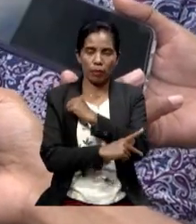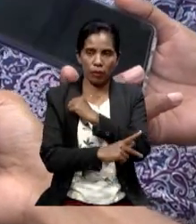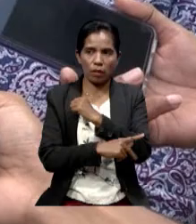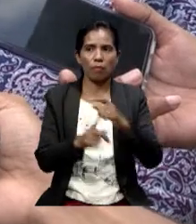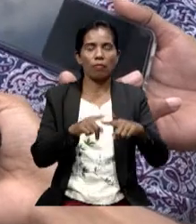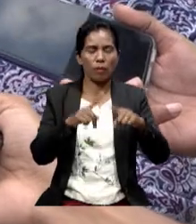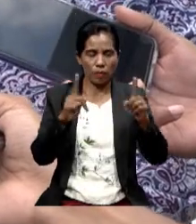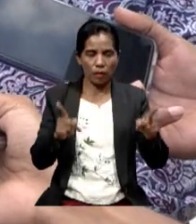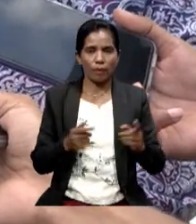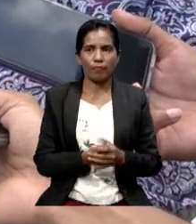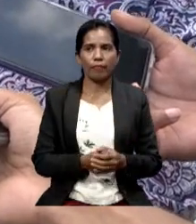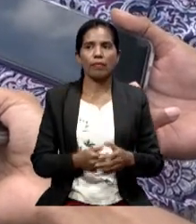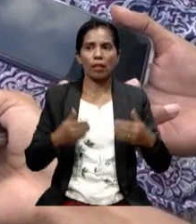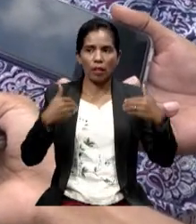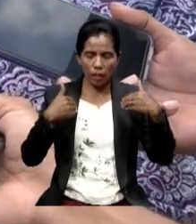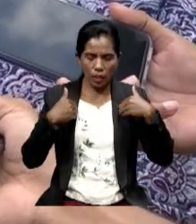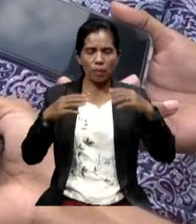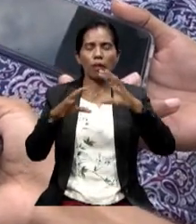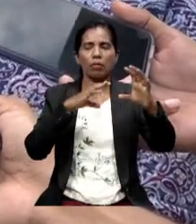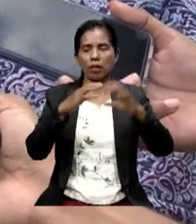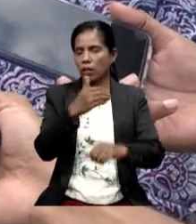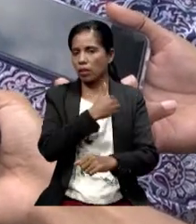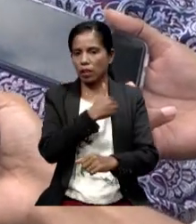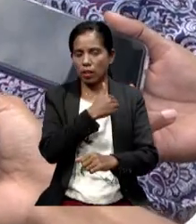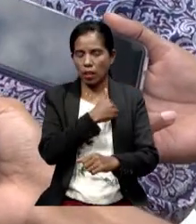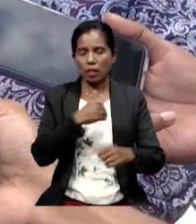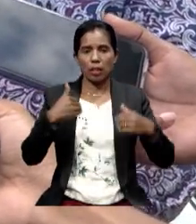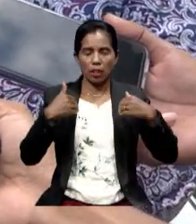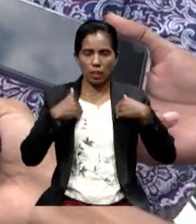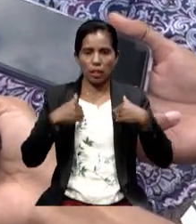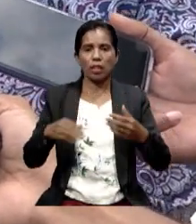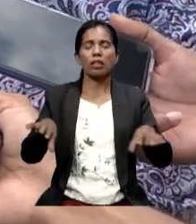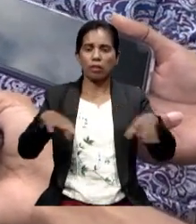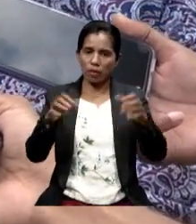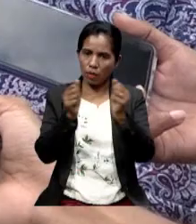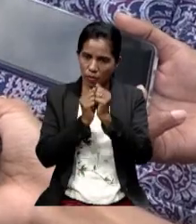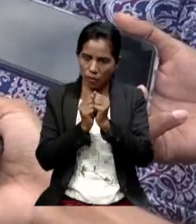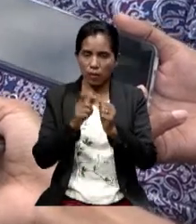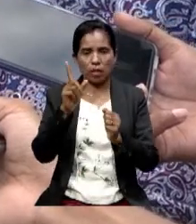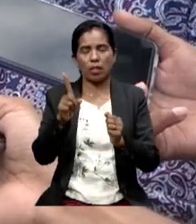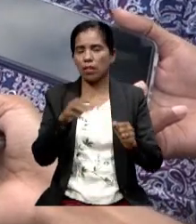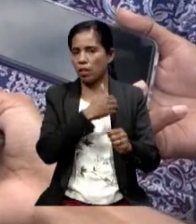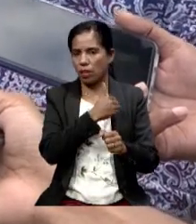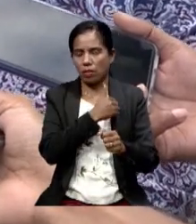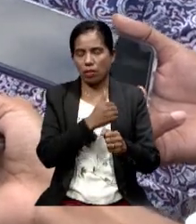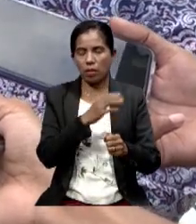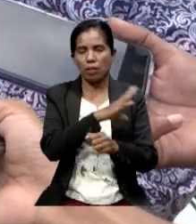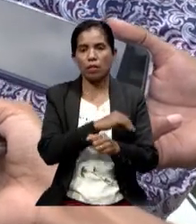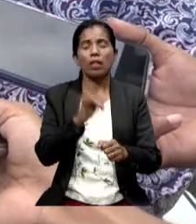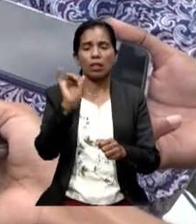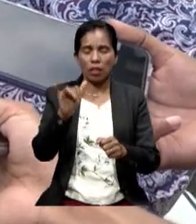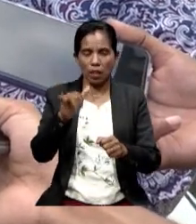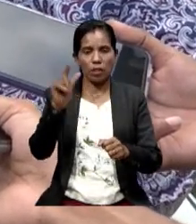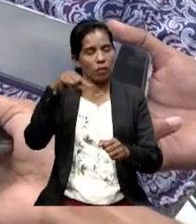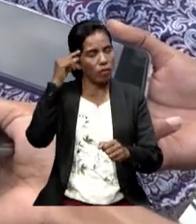be ne foi no ki iha komunikasi sidau ki iha tana kordu ida sidau ki iha aceitamento entre governo Timor Leste